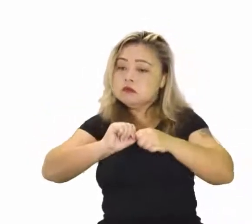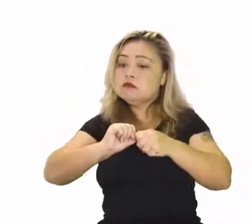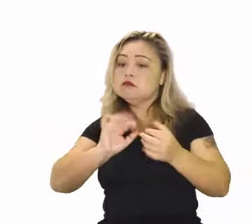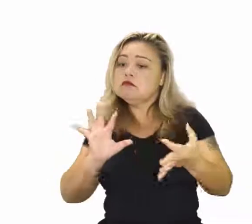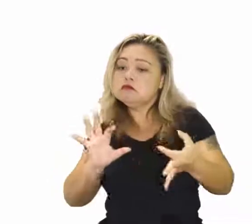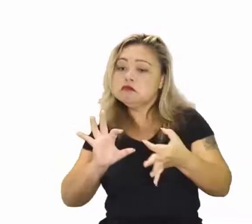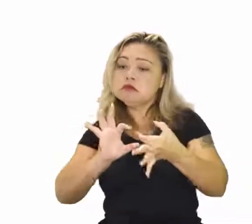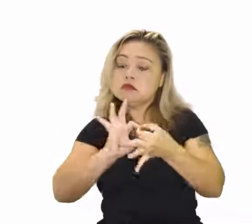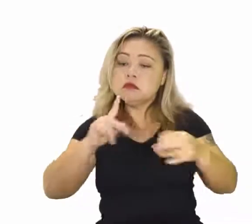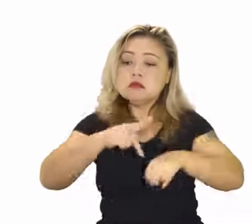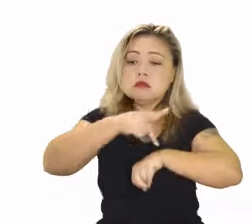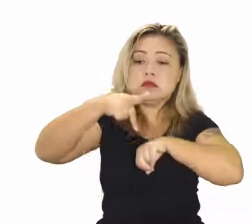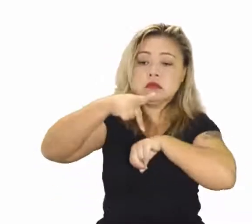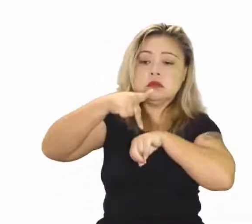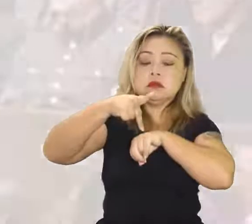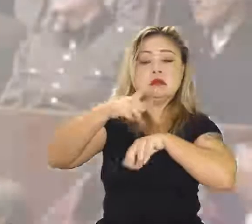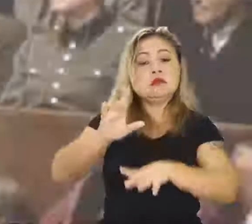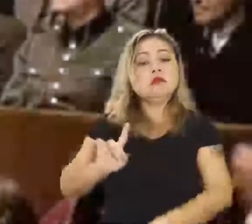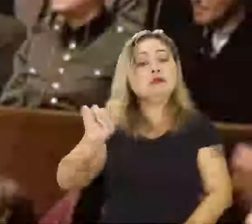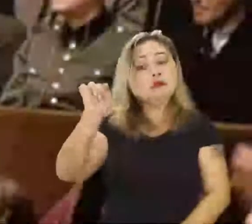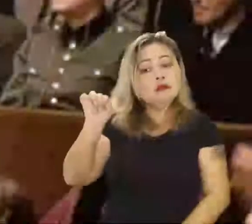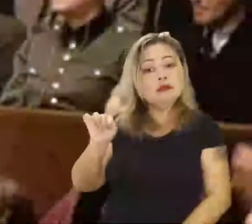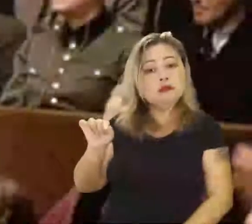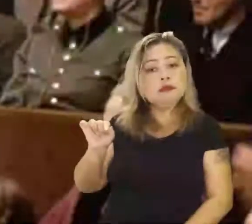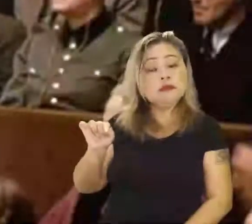Nesse tribunal,